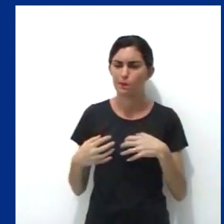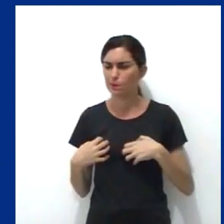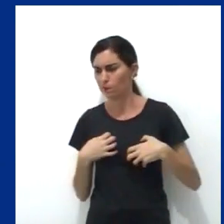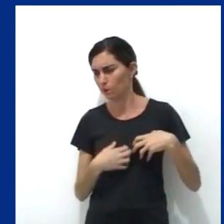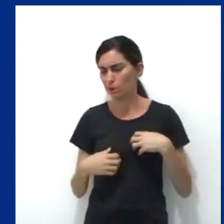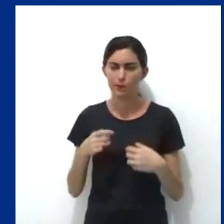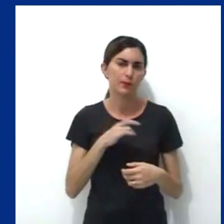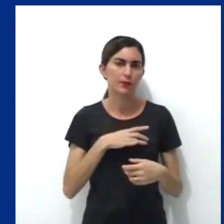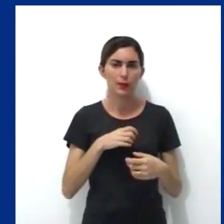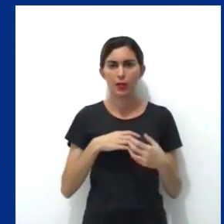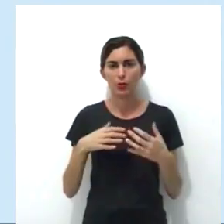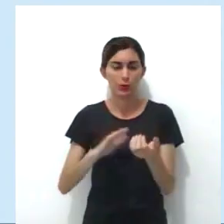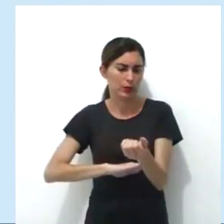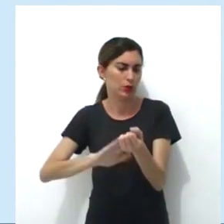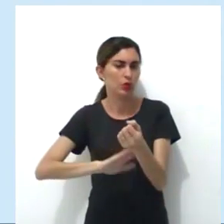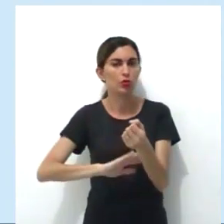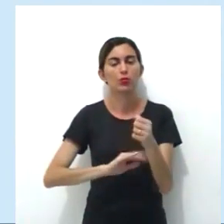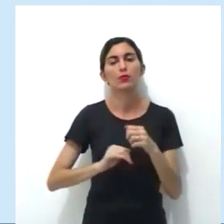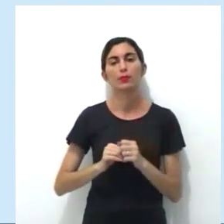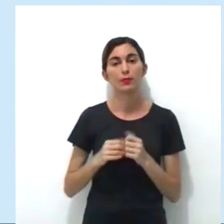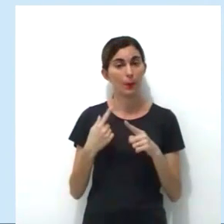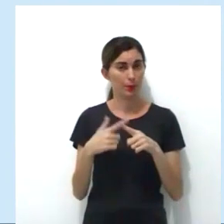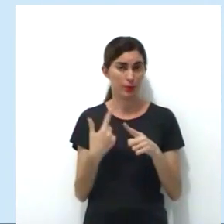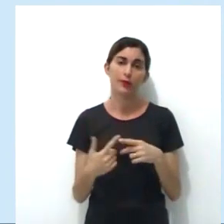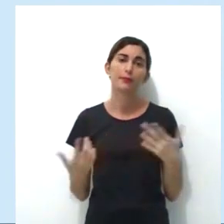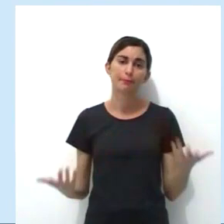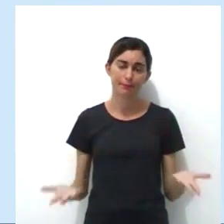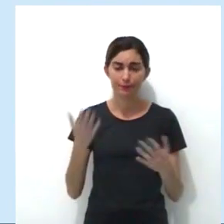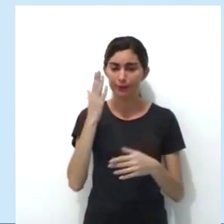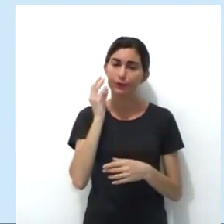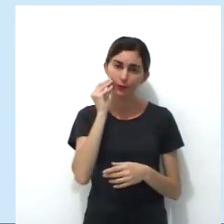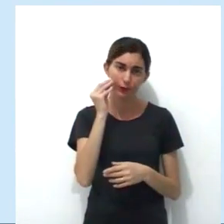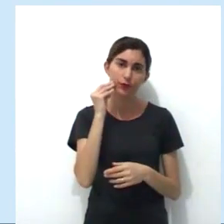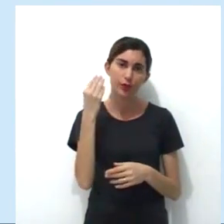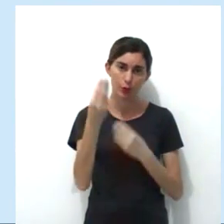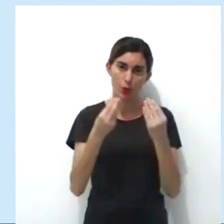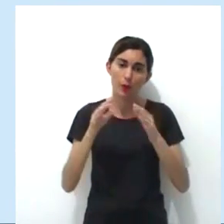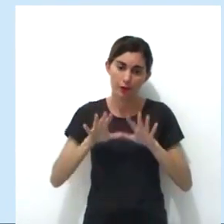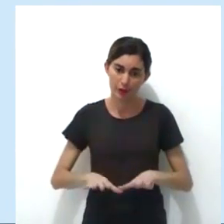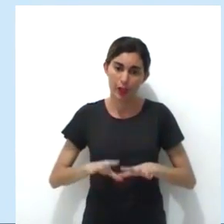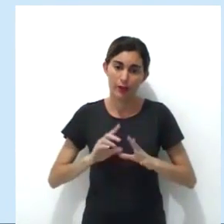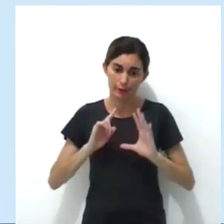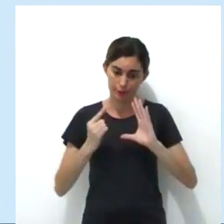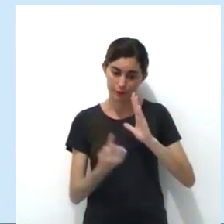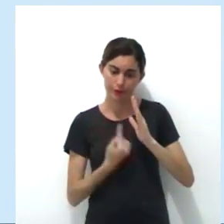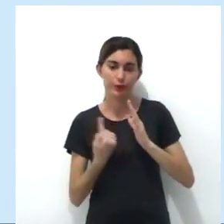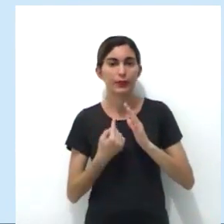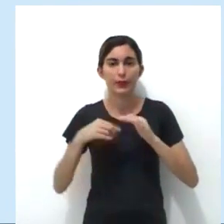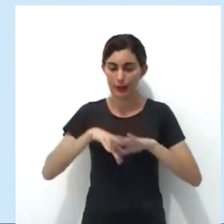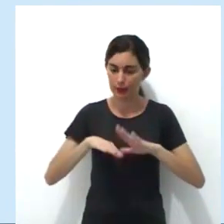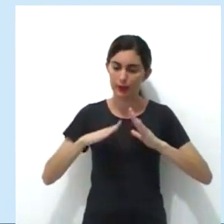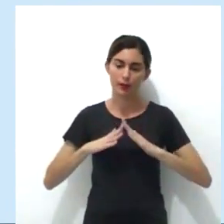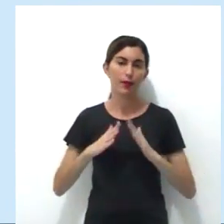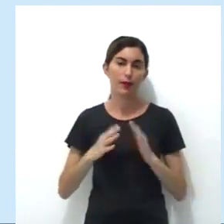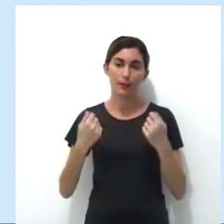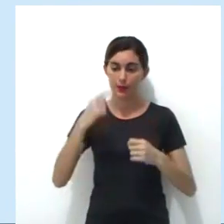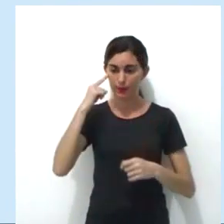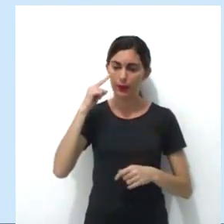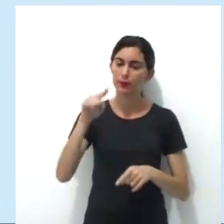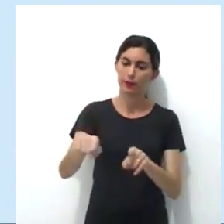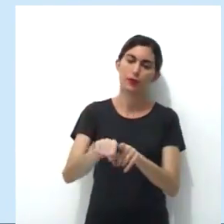consciência dos nossos sentimentos. Nosso bem-estar depende de vocês. Portanto, observe se estamos livres de